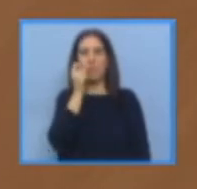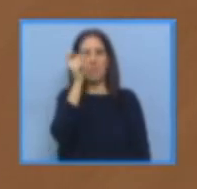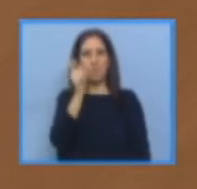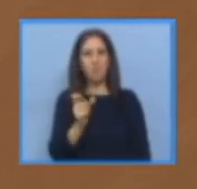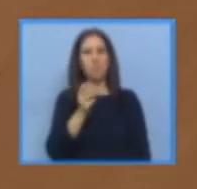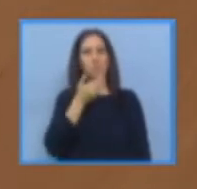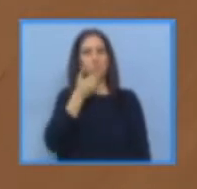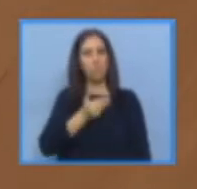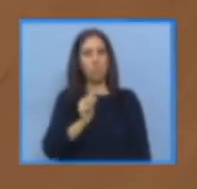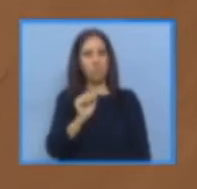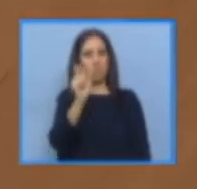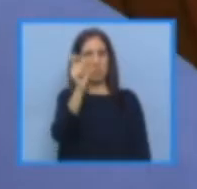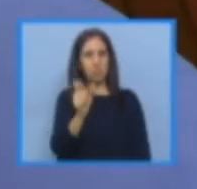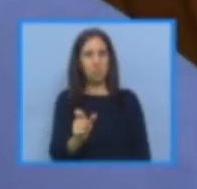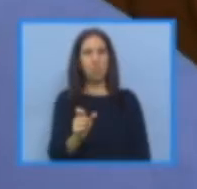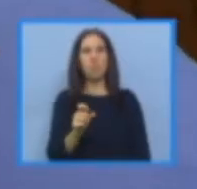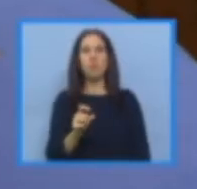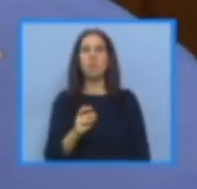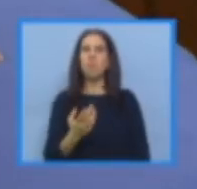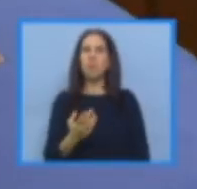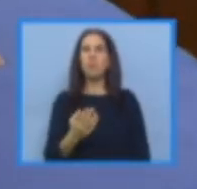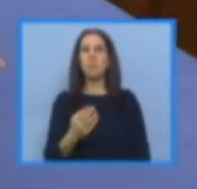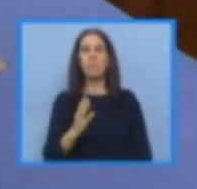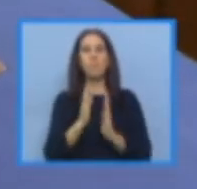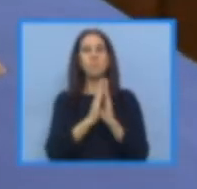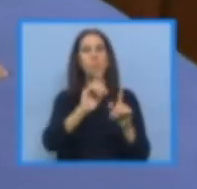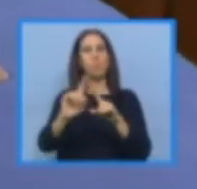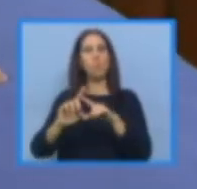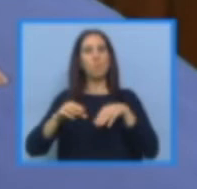experiência, e já entramos diretamente no próprio ecumenismo.